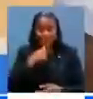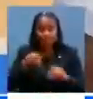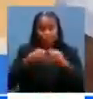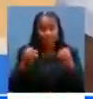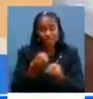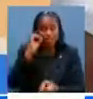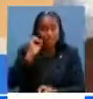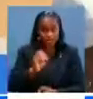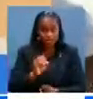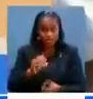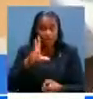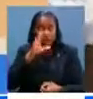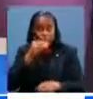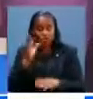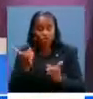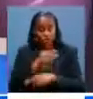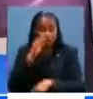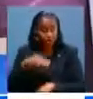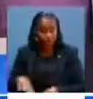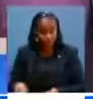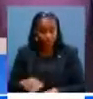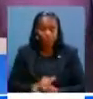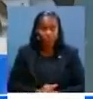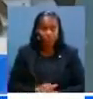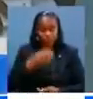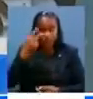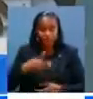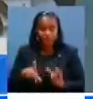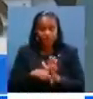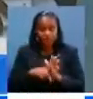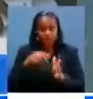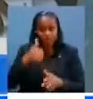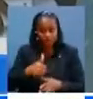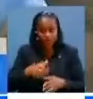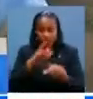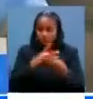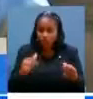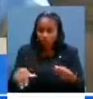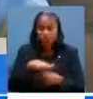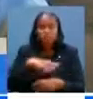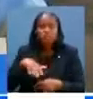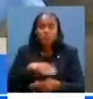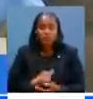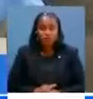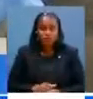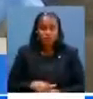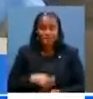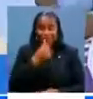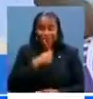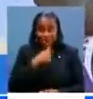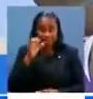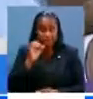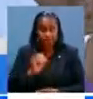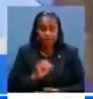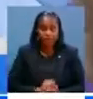socialmente zero à violência contra crianças, garantindo legislação adequada para pôr cobro à situação. A tolerância zero,